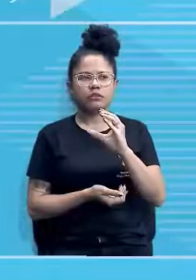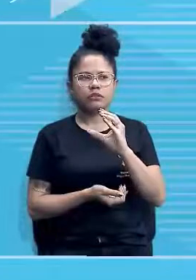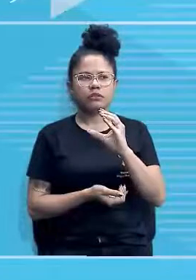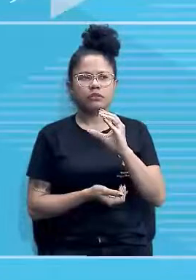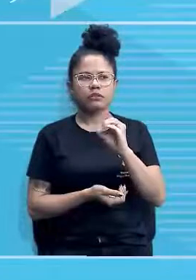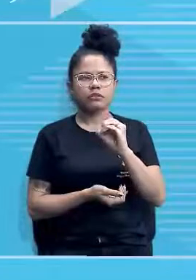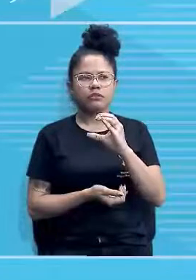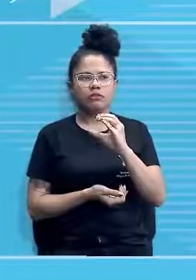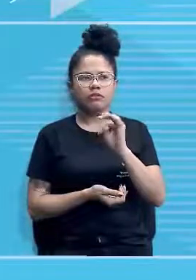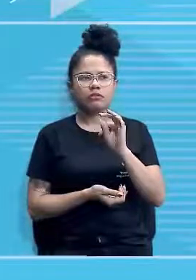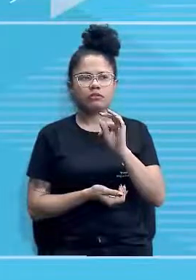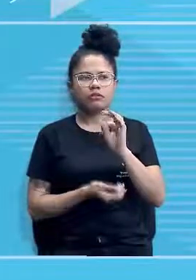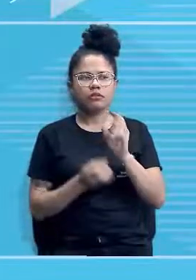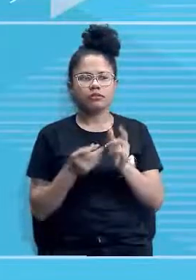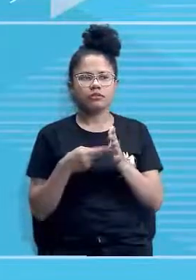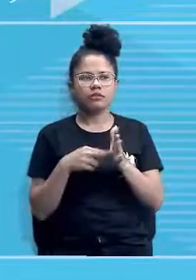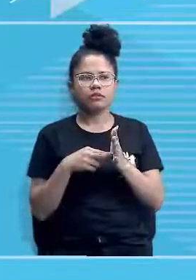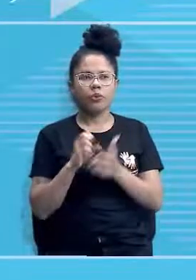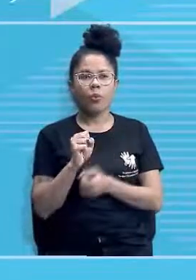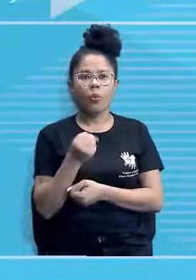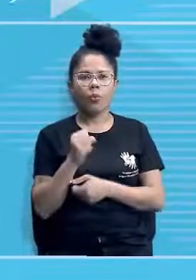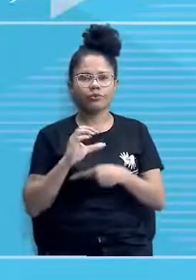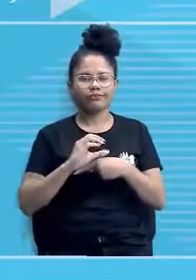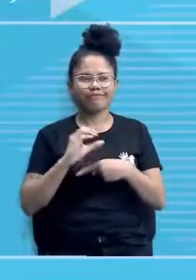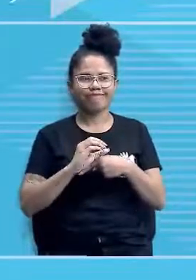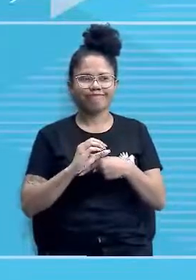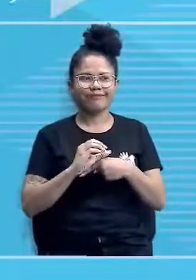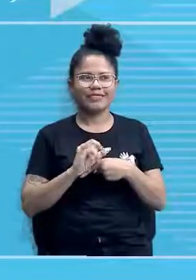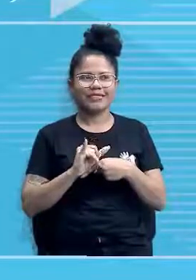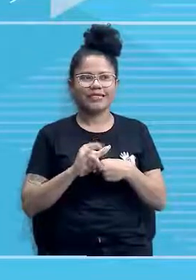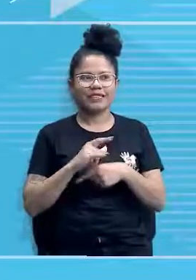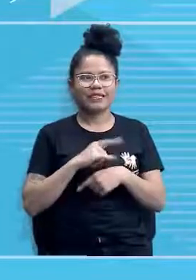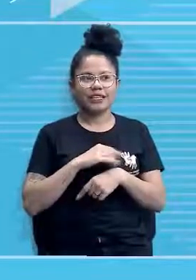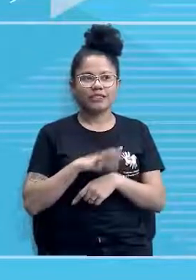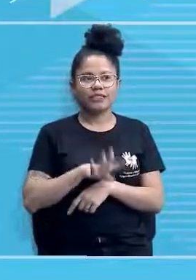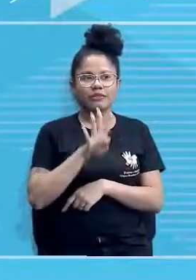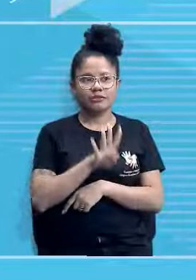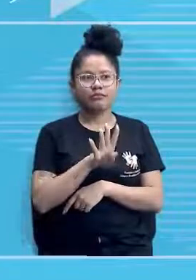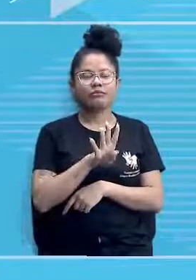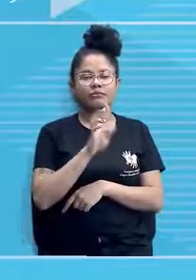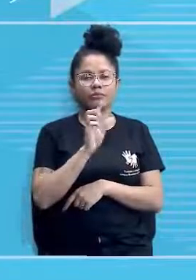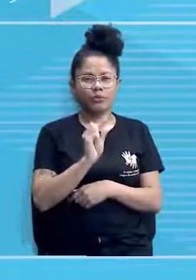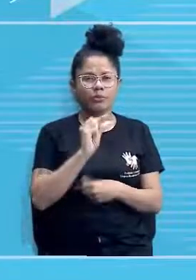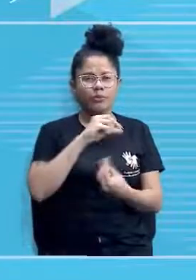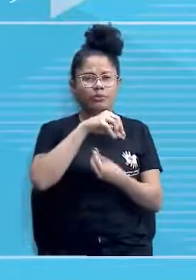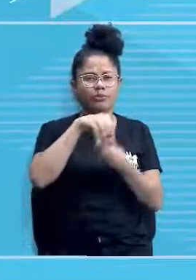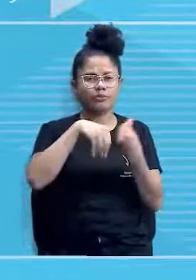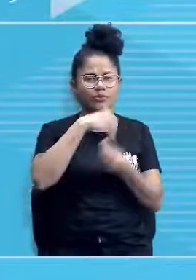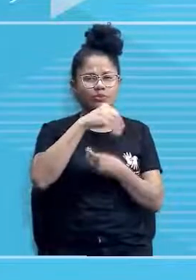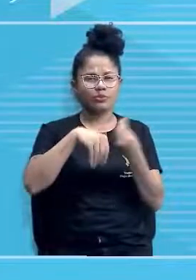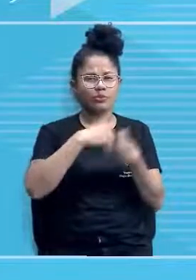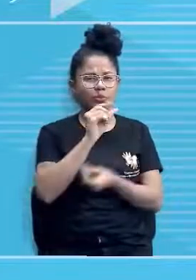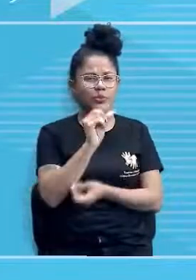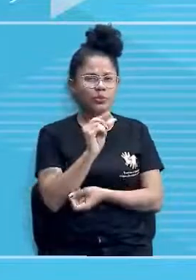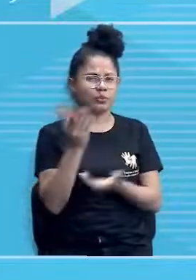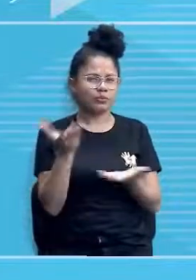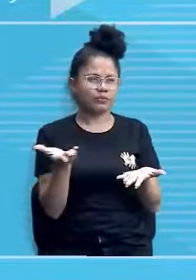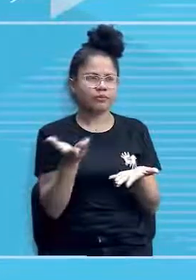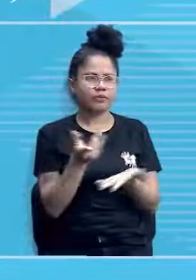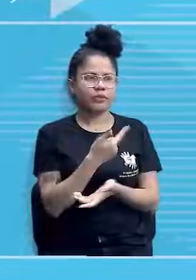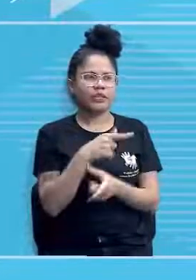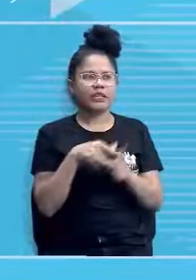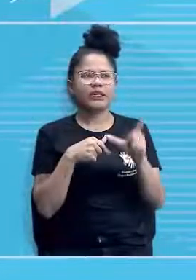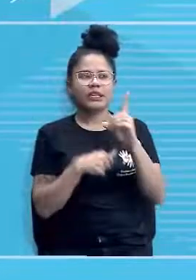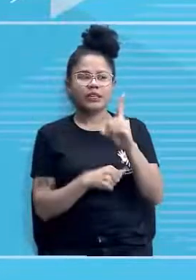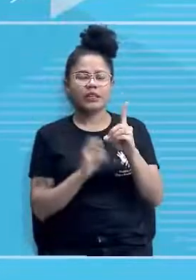mas quem tem mais carbonos eh menos solúvel então é lógico que o quatro seria o menos solúvel eu estou só ficaria